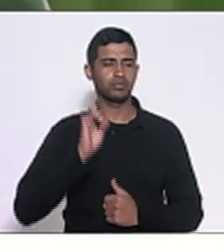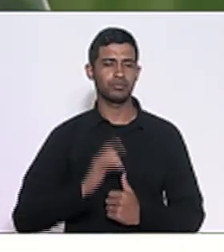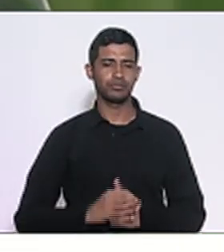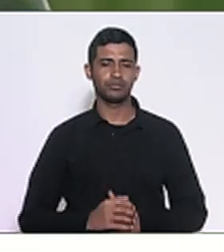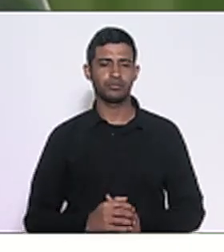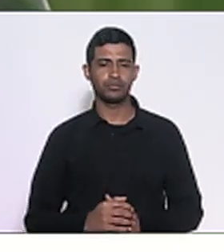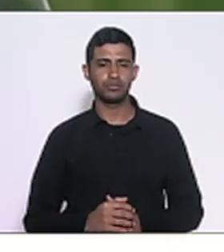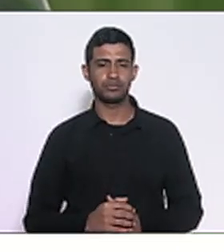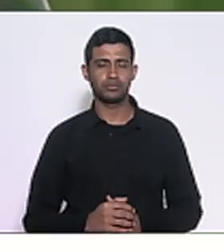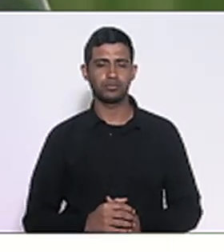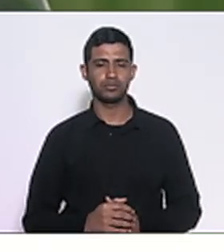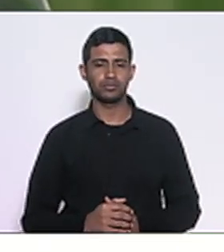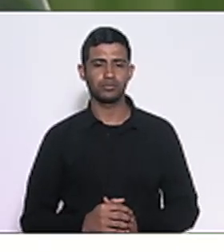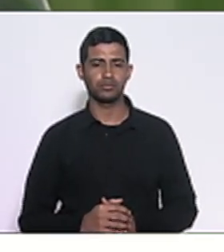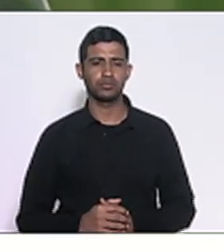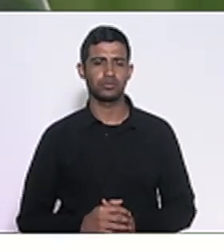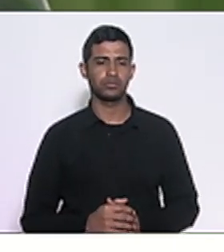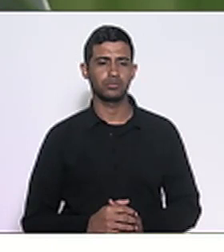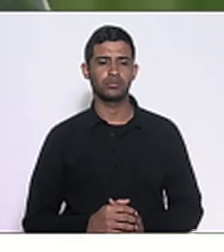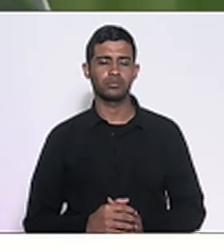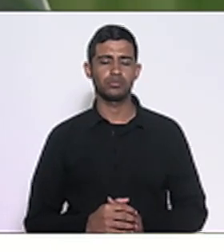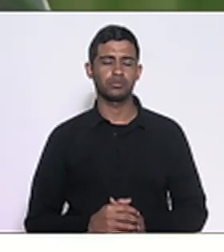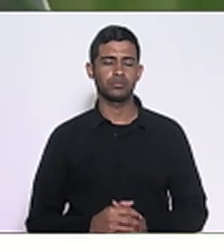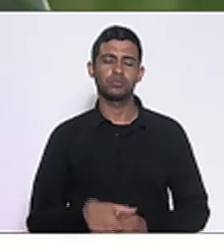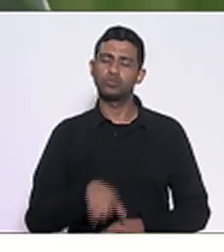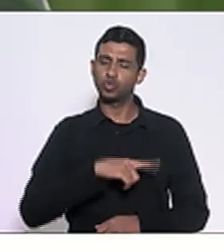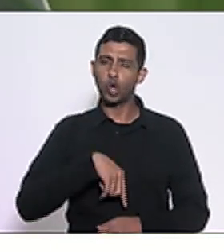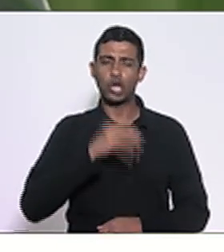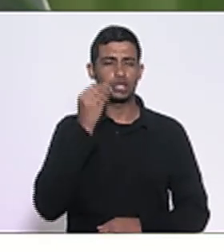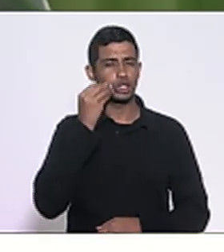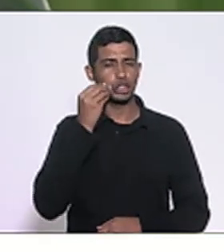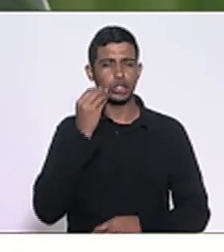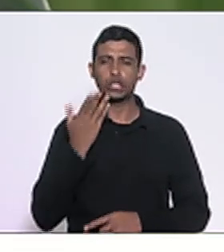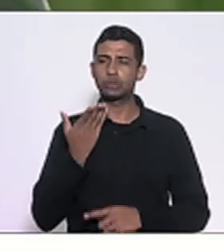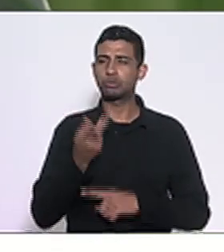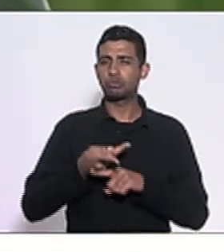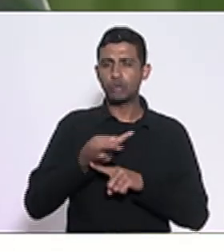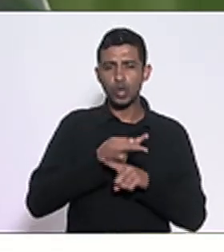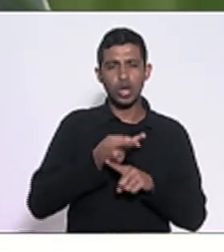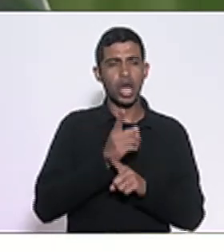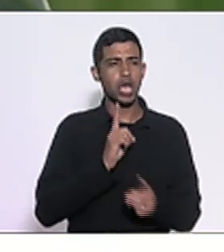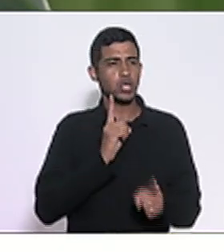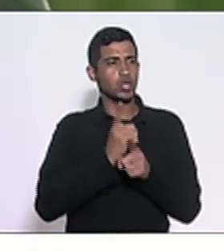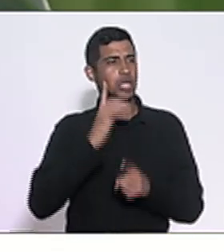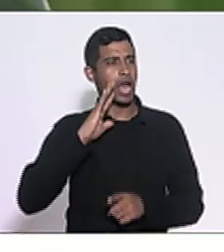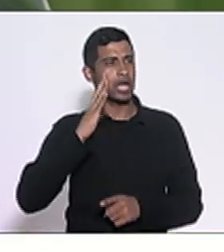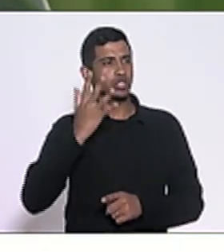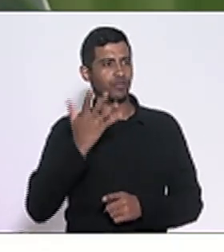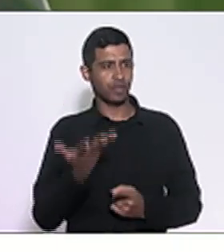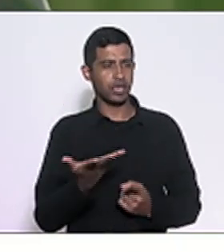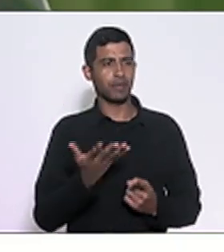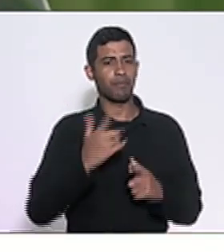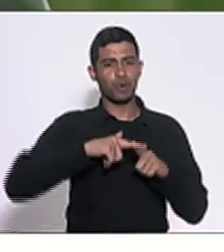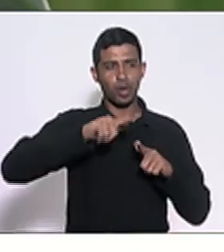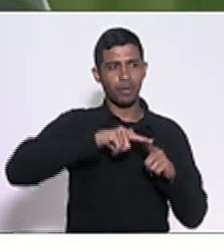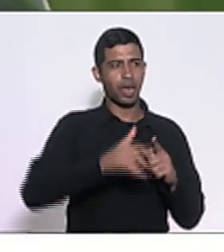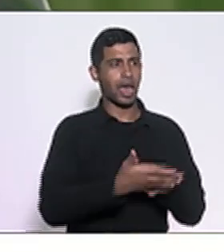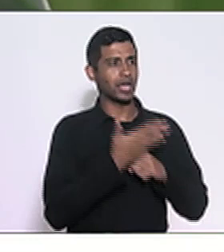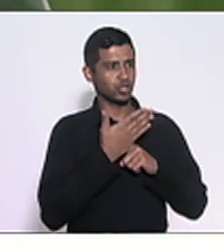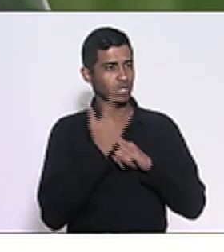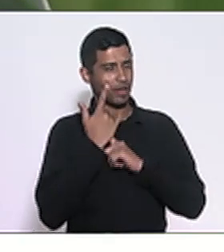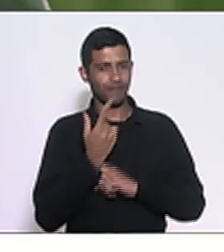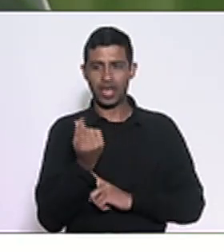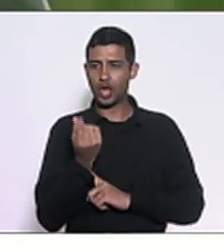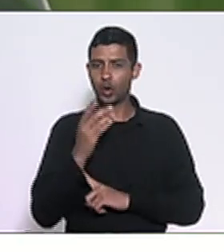buscado prospectar e identificar soluções viáveis, factíveis, boas, a custo